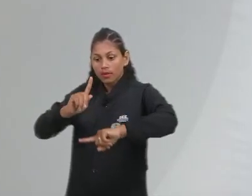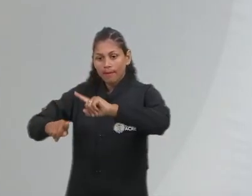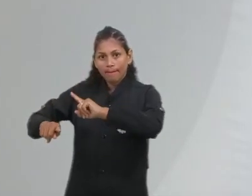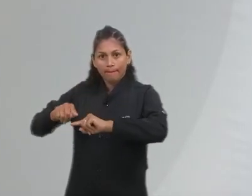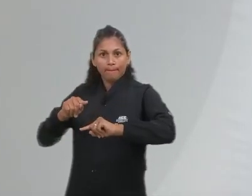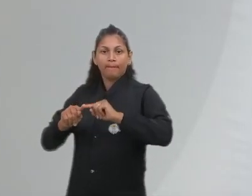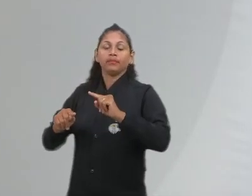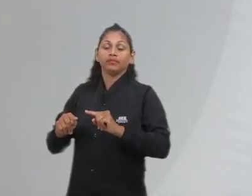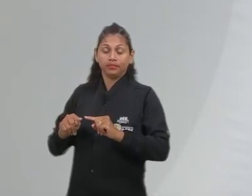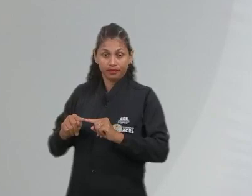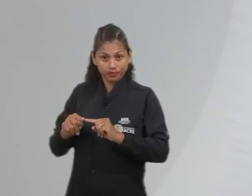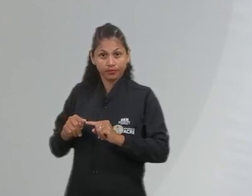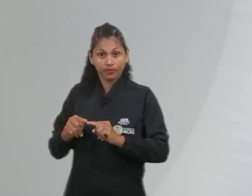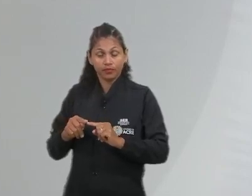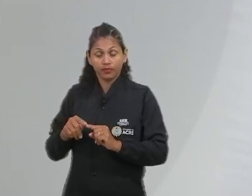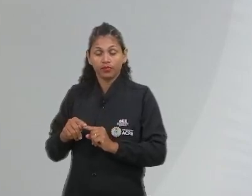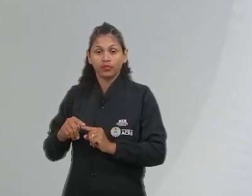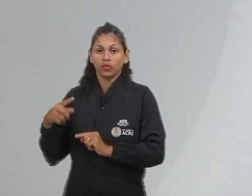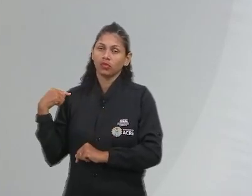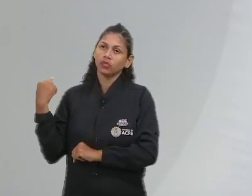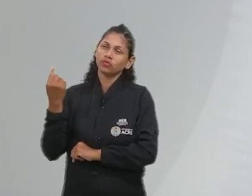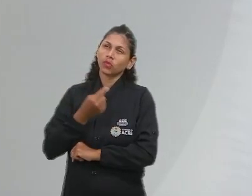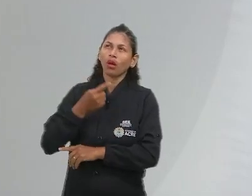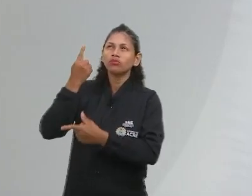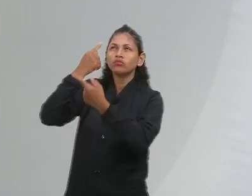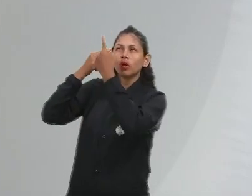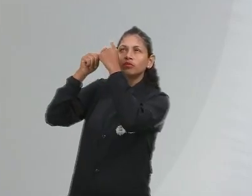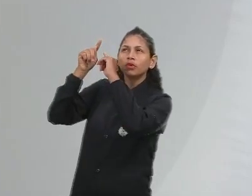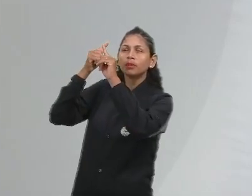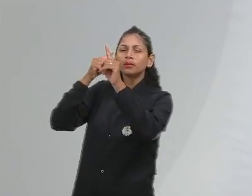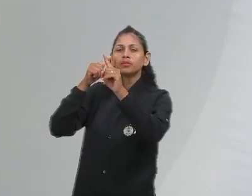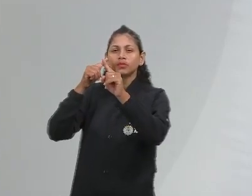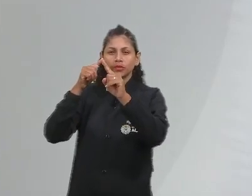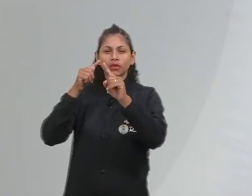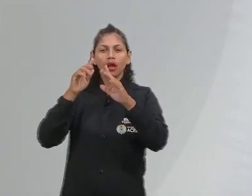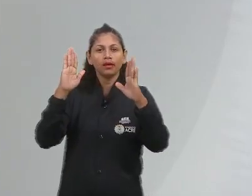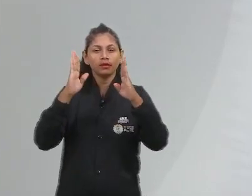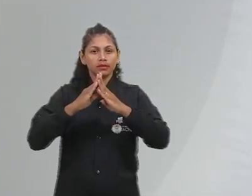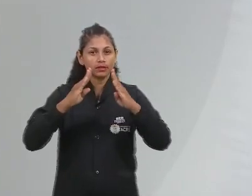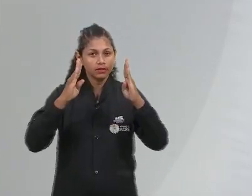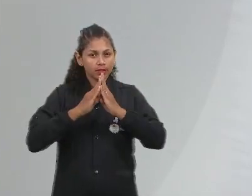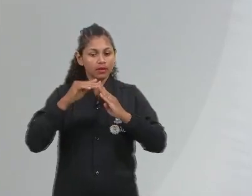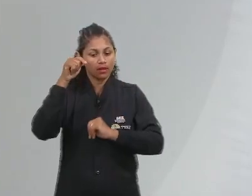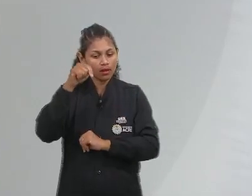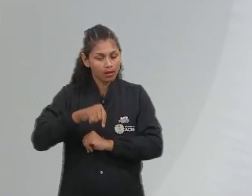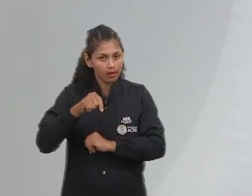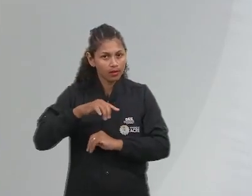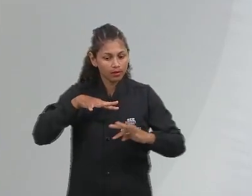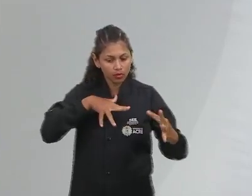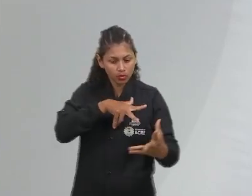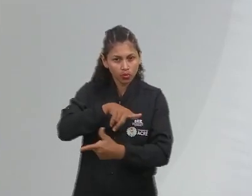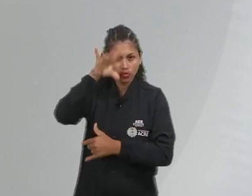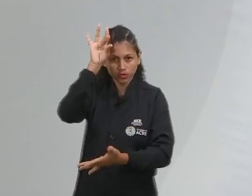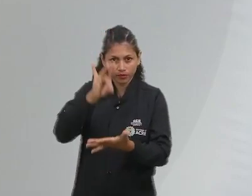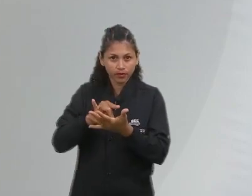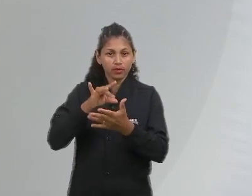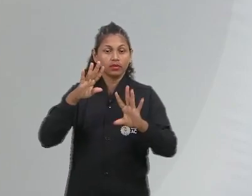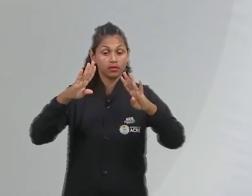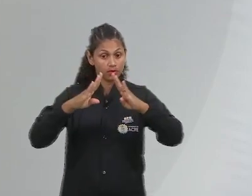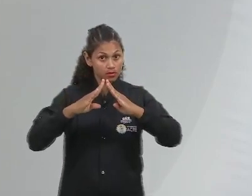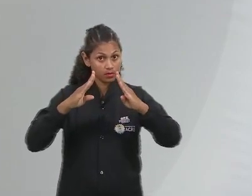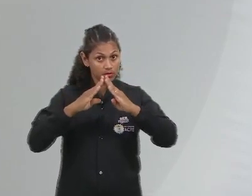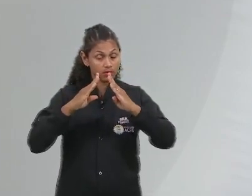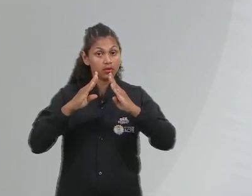quando nós temos a ideia de casa e construímos uma casa aqui no mundo, na realidade, não